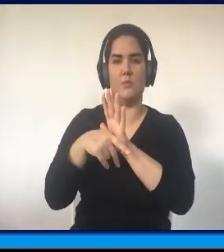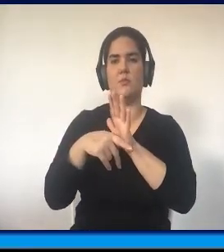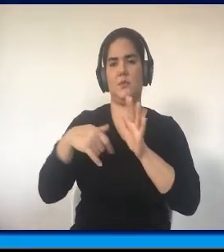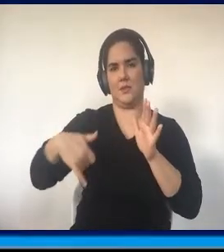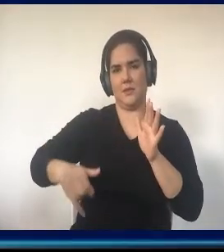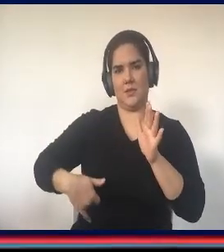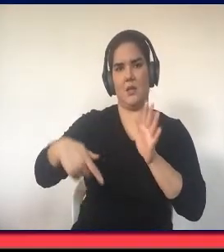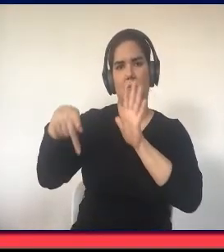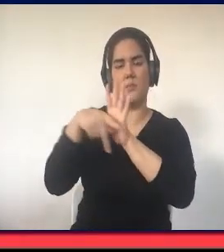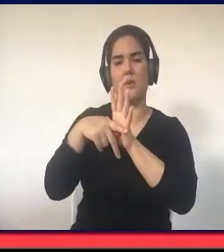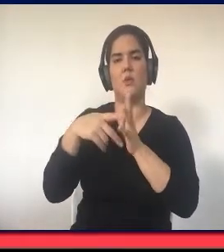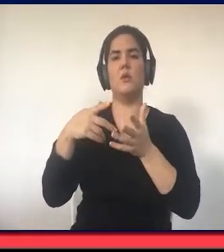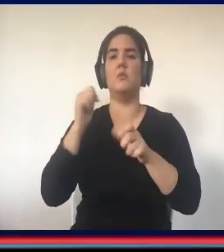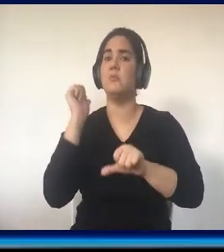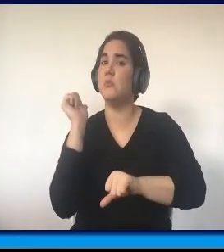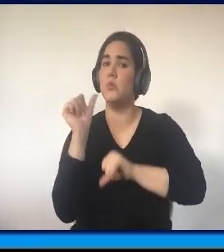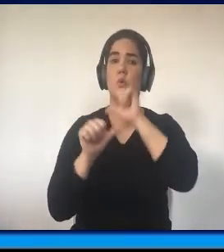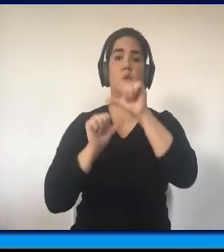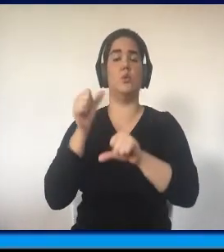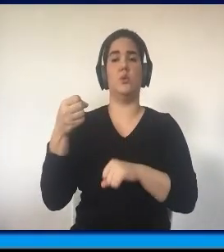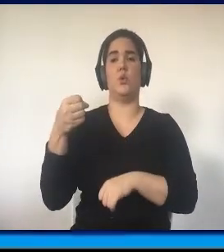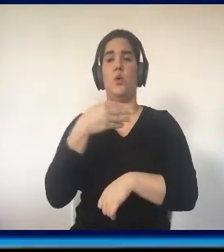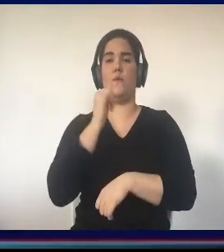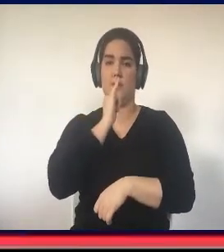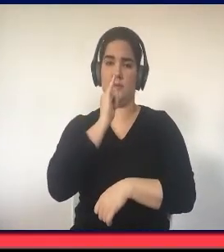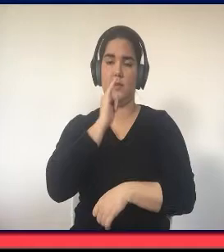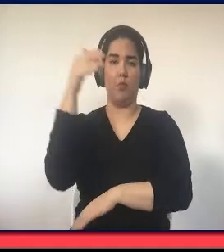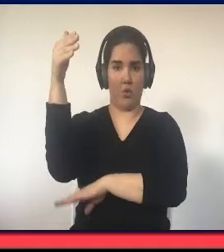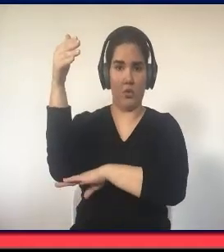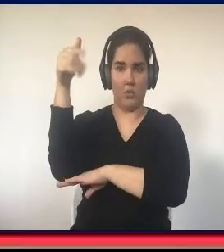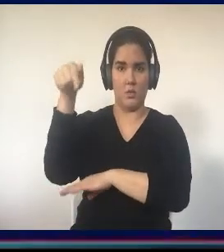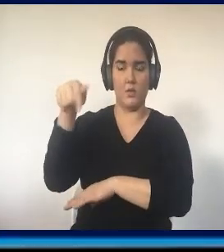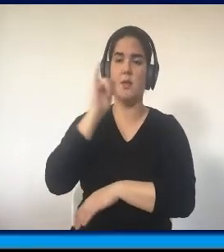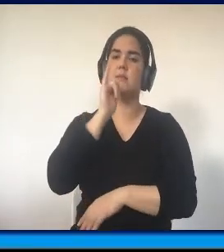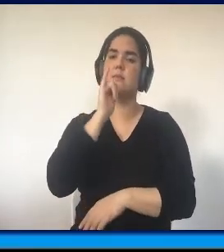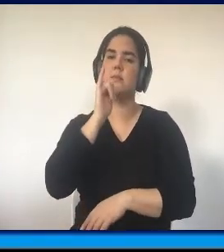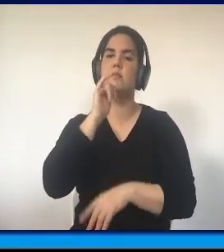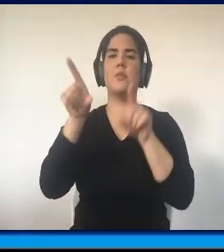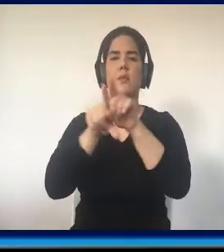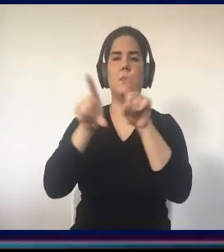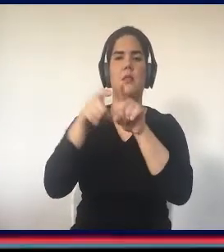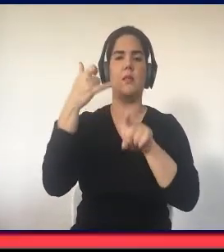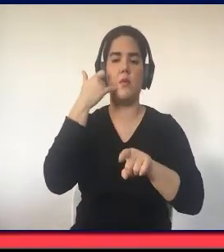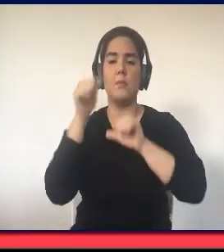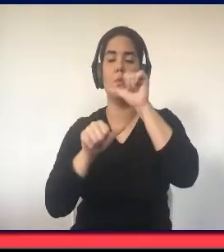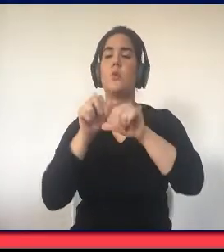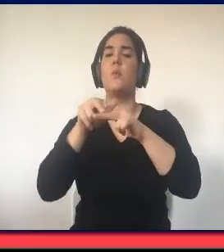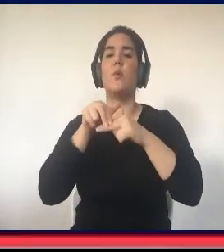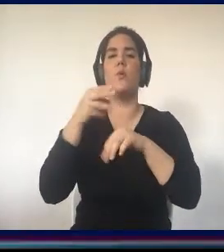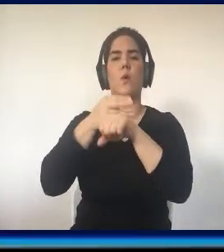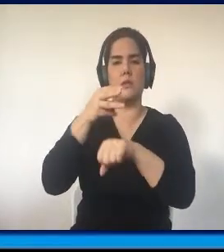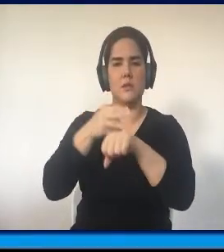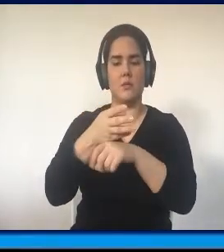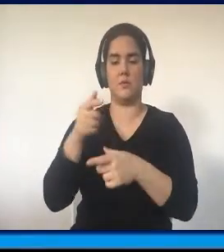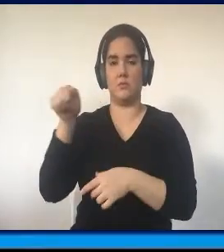mudou totalmente. Por exemplo, os hotéis, quando vê, assim, a telefonia ela mudou por causa do WhatsApp. Os hotéis mudaram